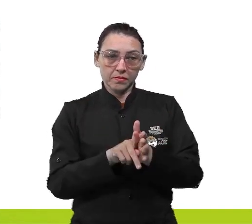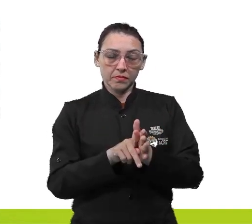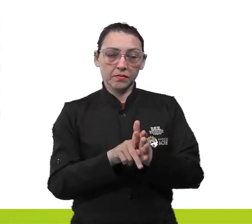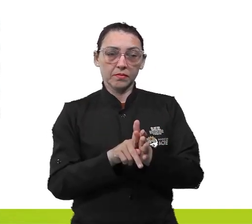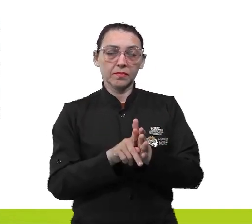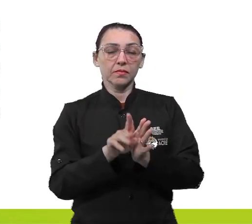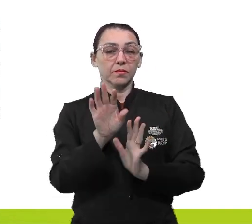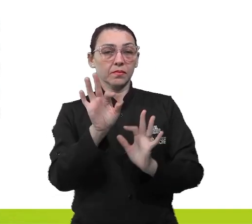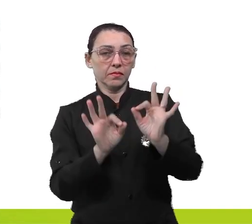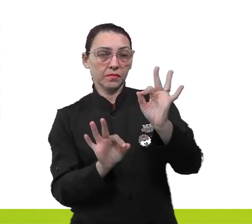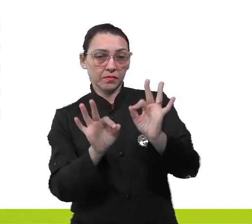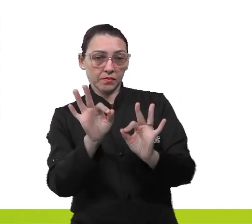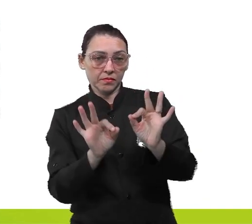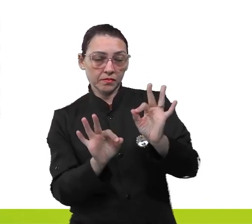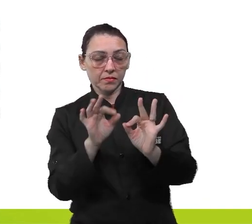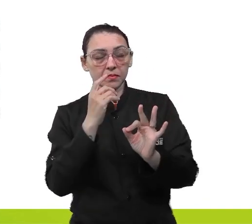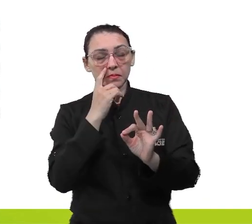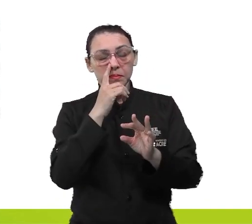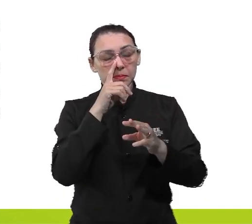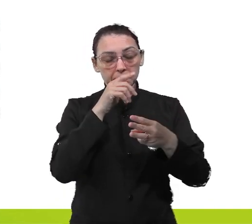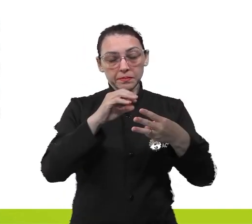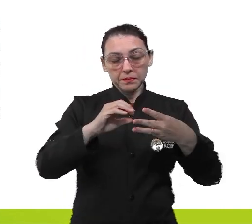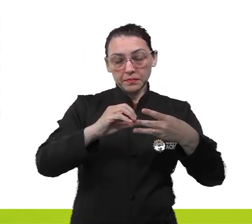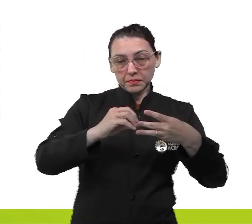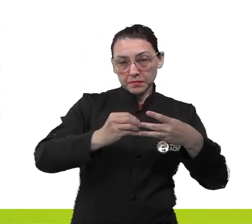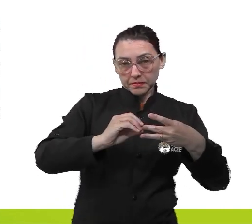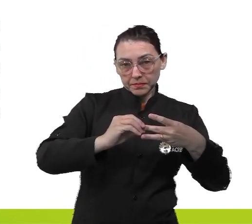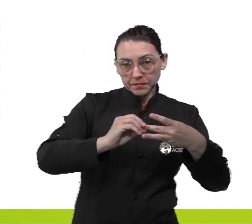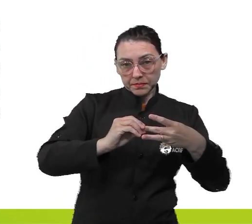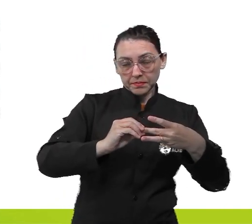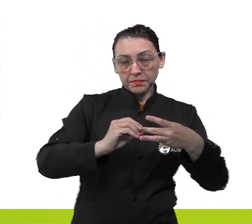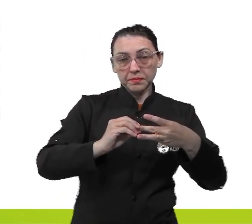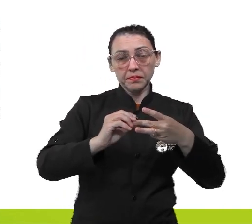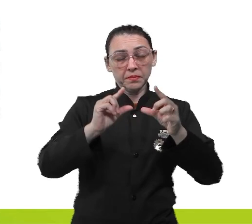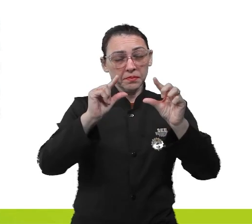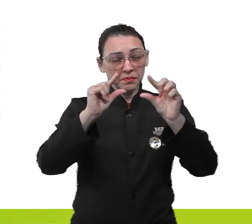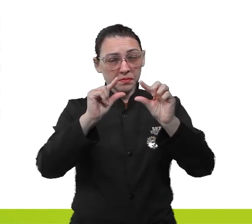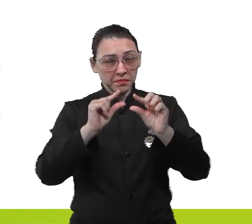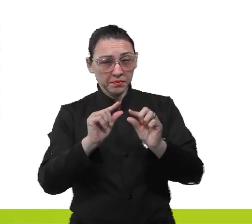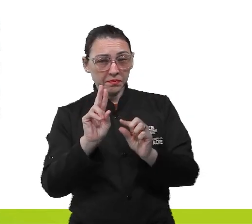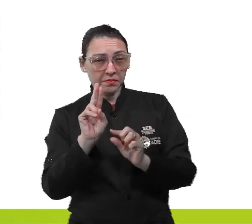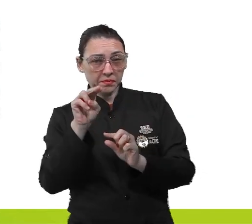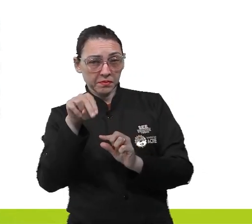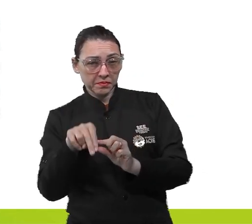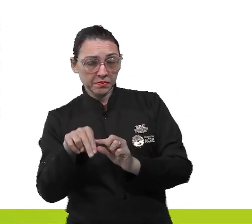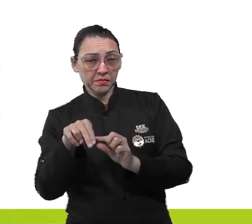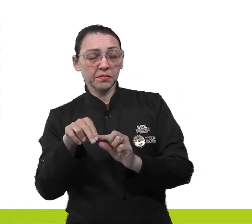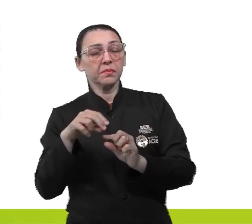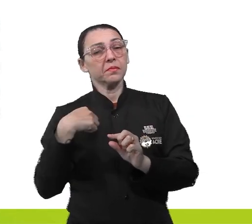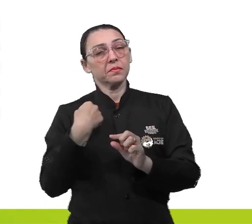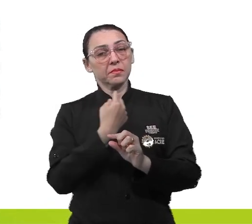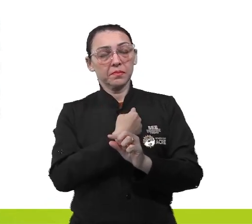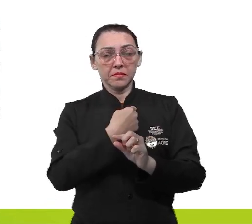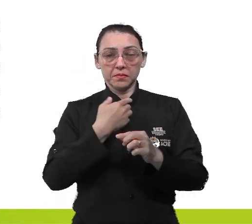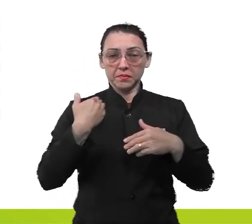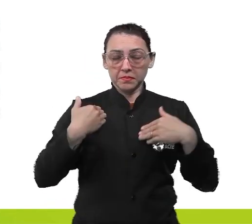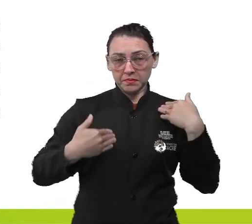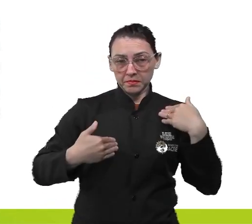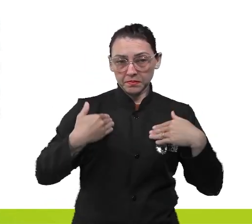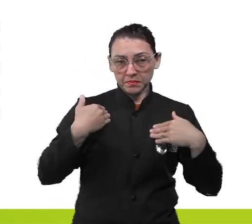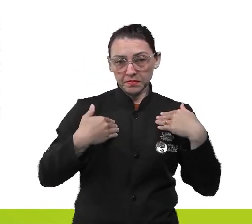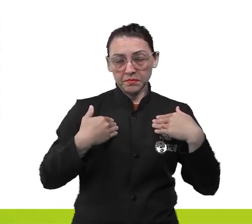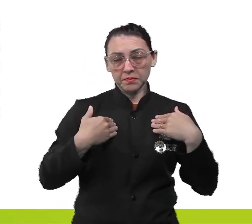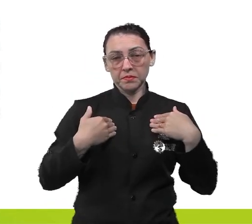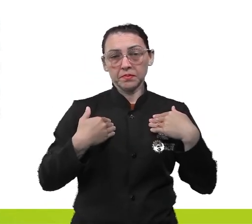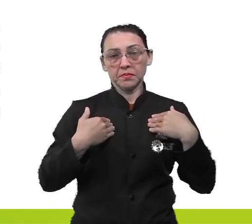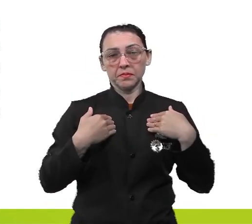de organização do corpo humano. As células constituem a menor parte viva do nosso corpo, sendo